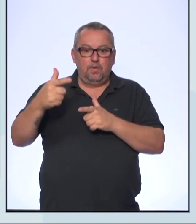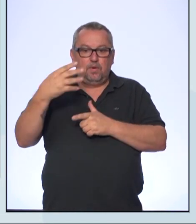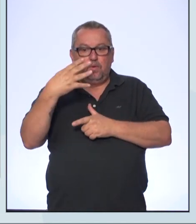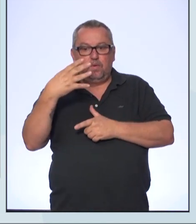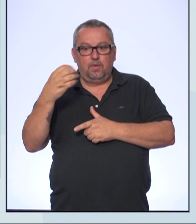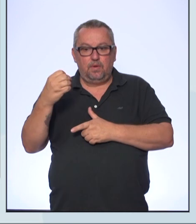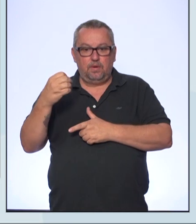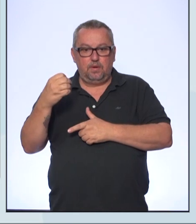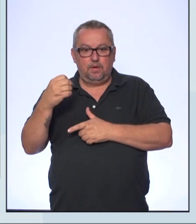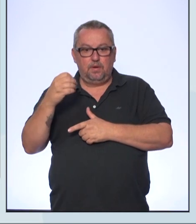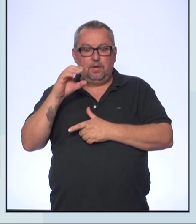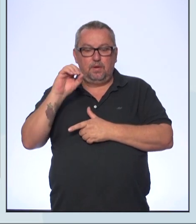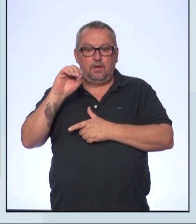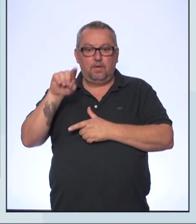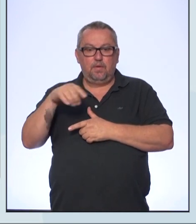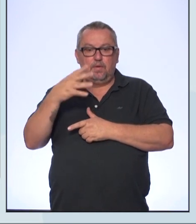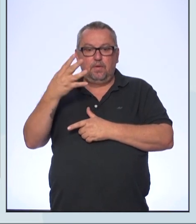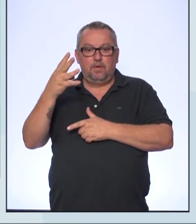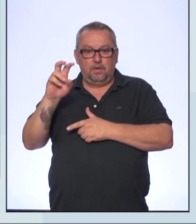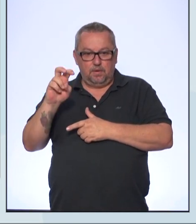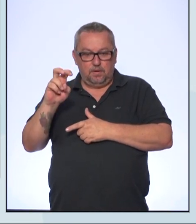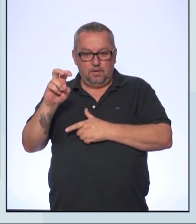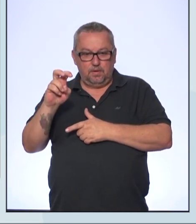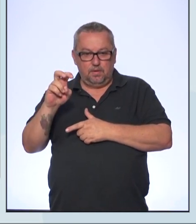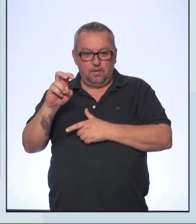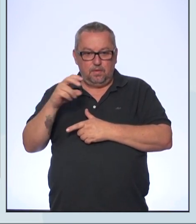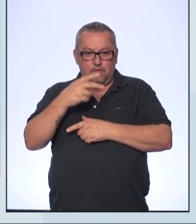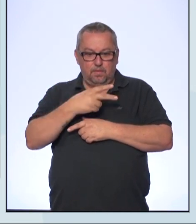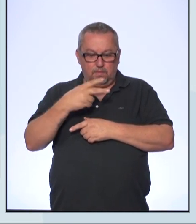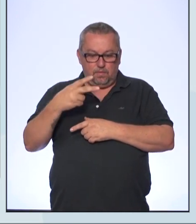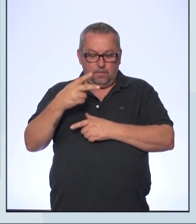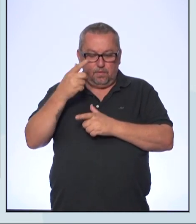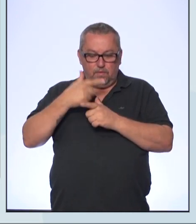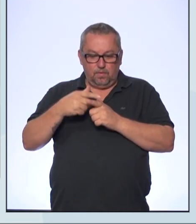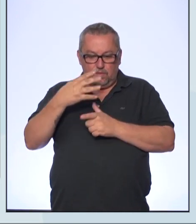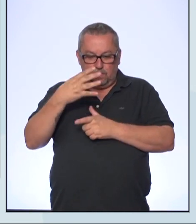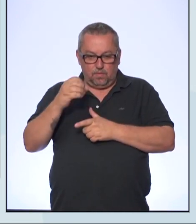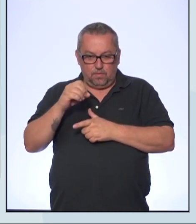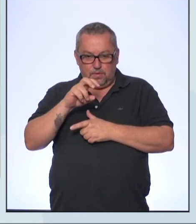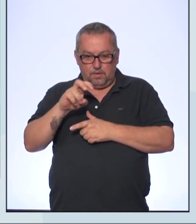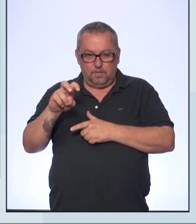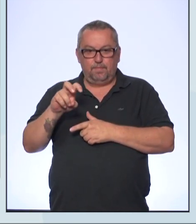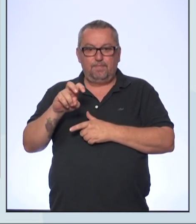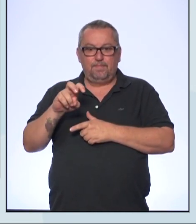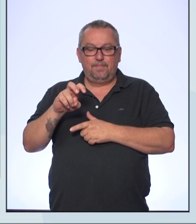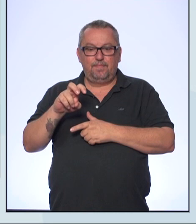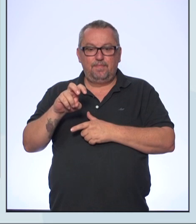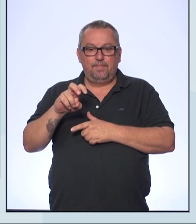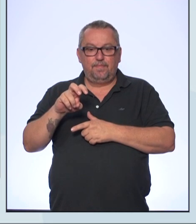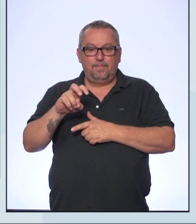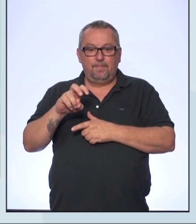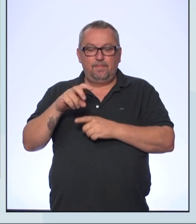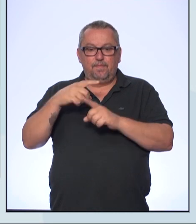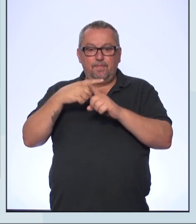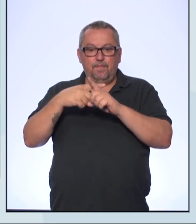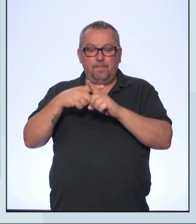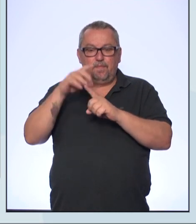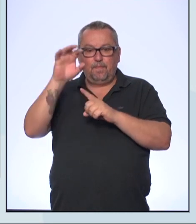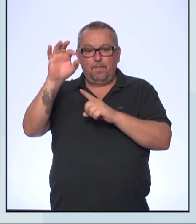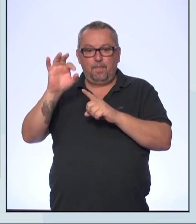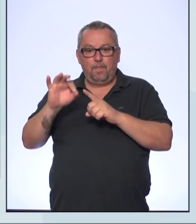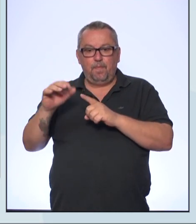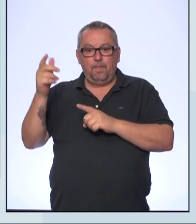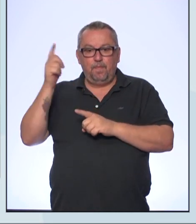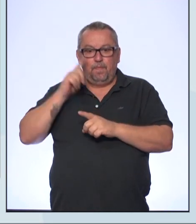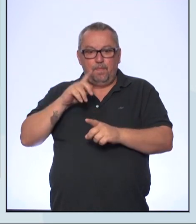40, 0,45. E 22 dividido por 40, 0,55. Multiplicando em porcentagem, eu